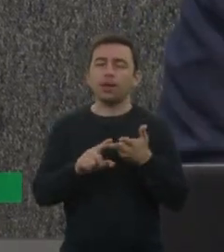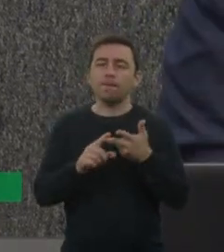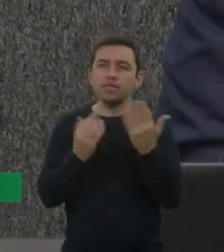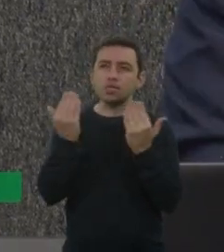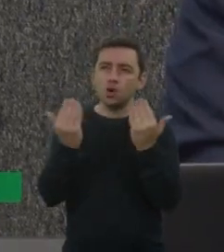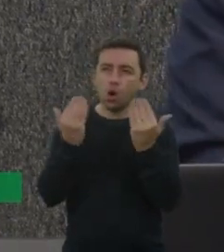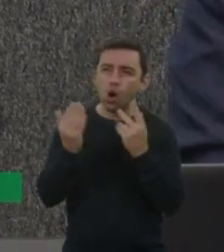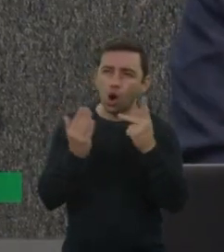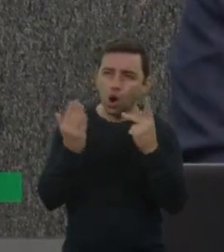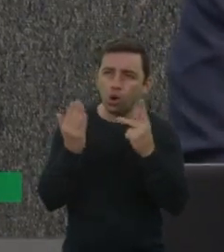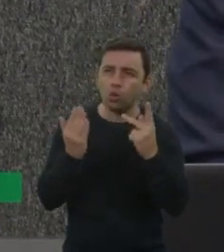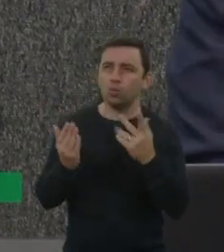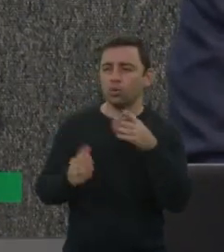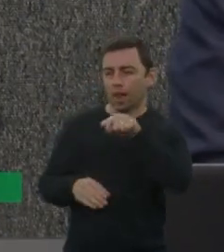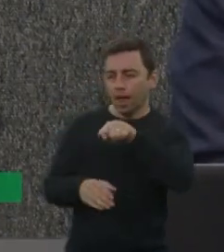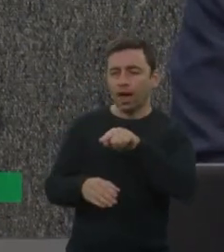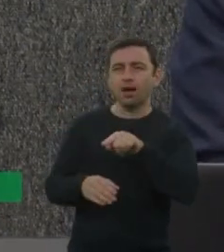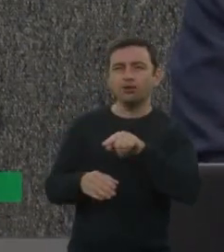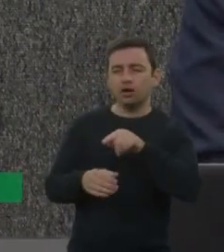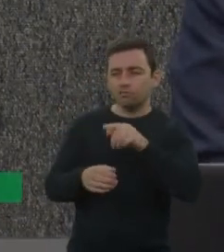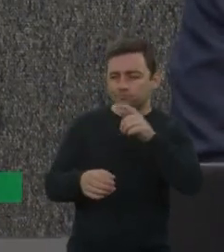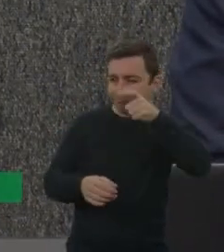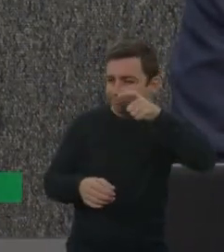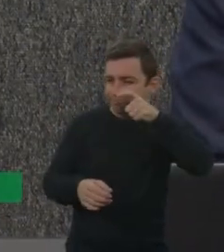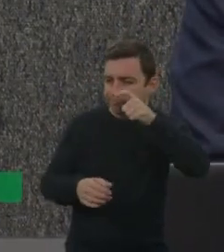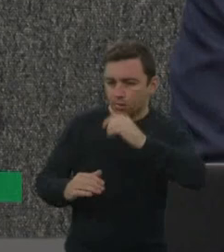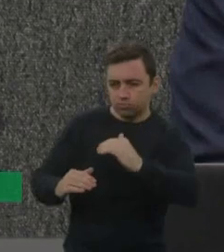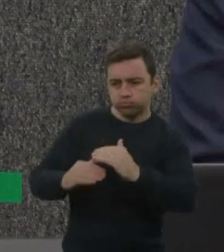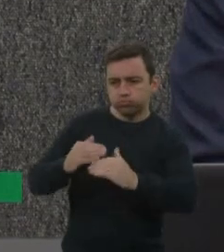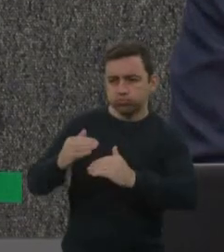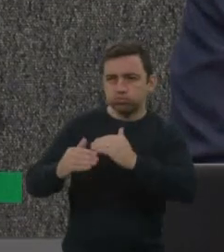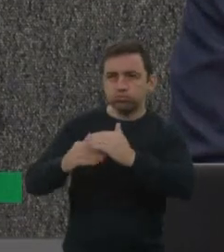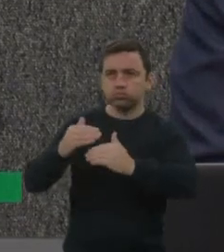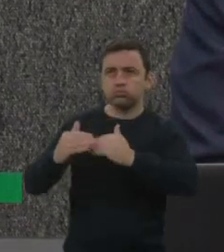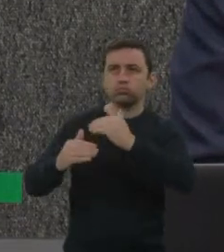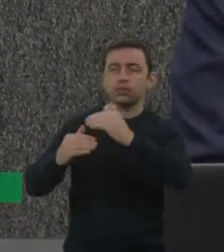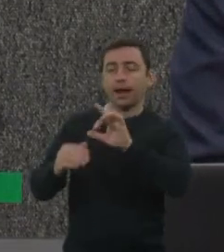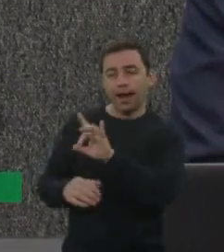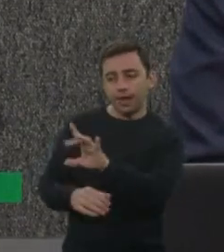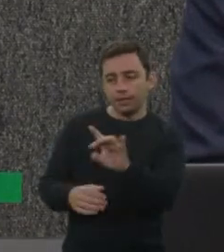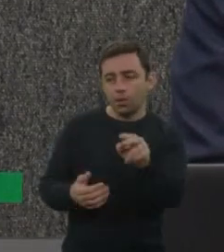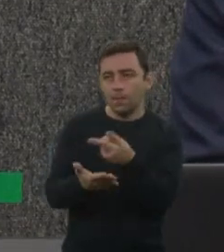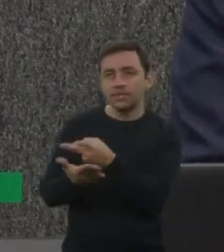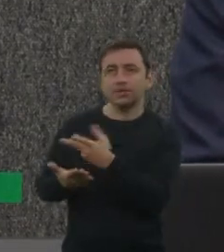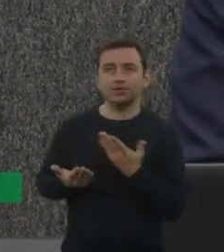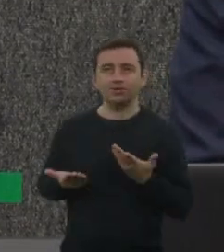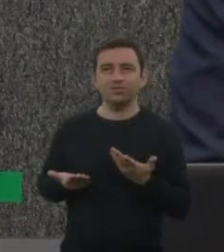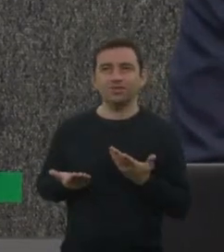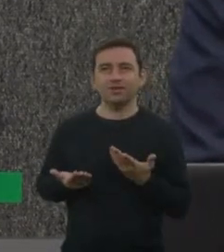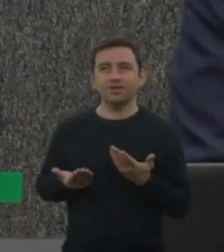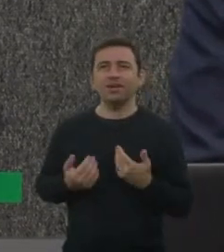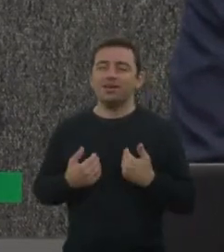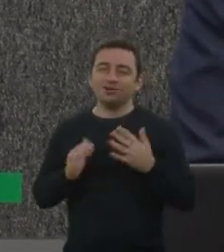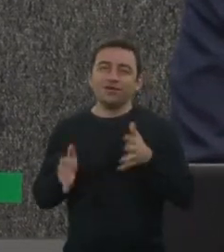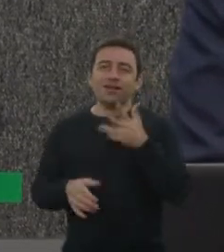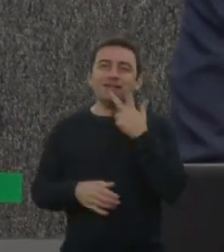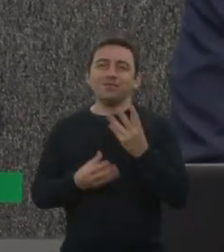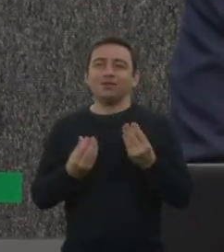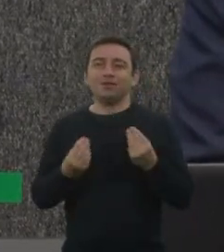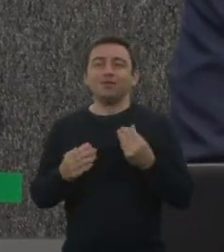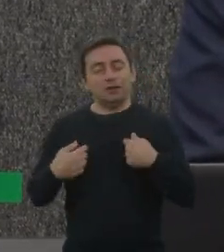profissionais que fazem o acompanhamento da evolução dos pacientes. Então, acho que eu falei demais, mas eu precisava